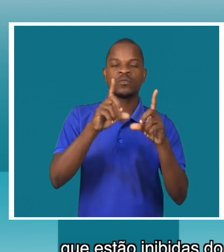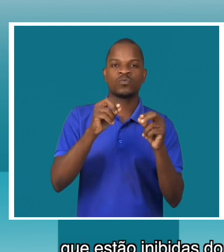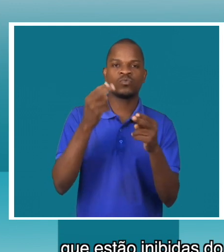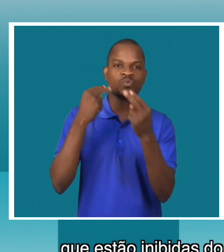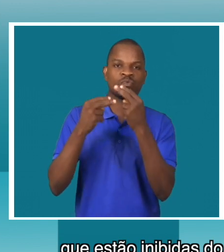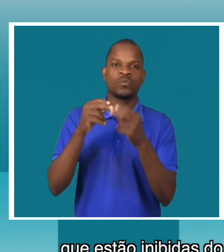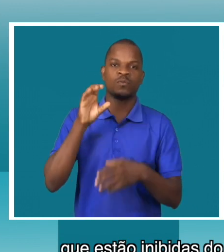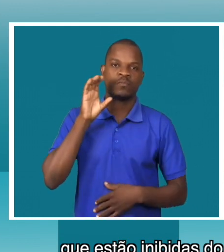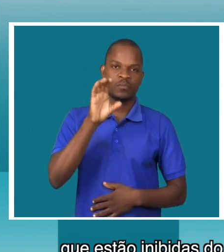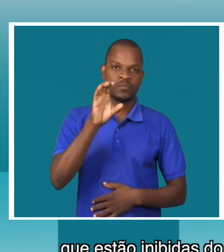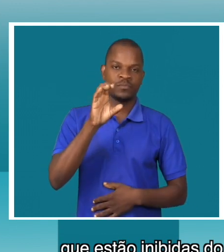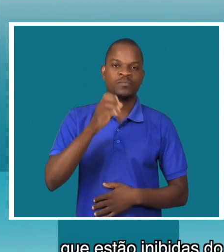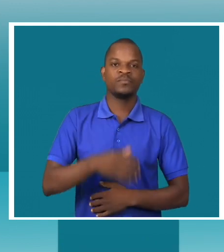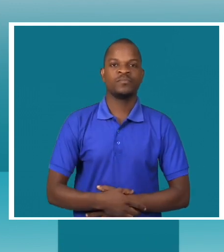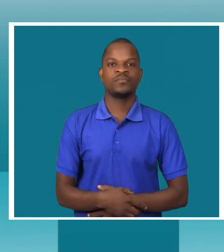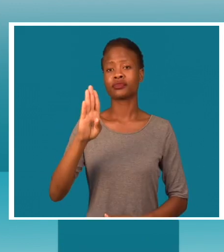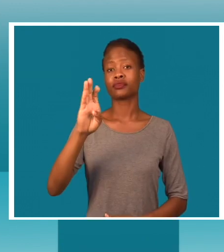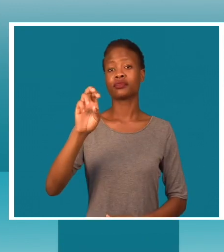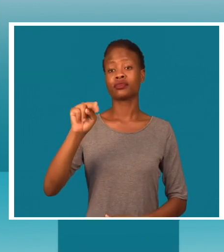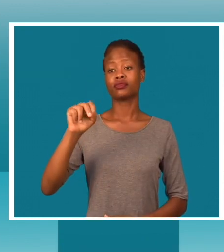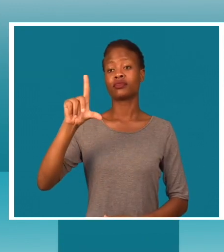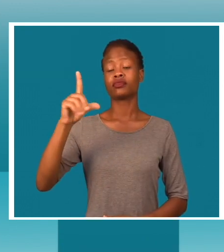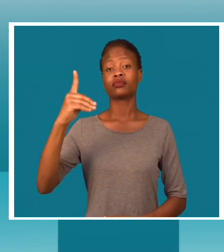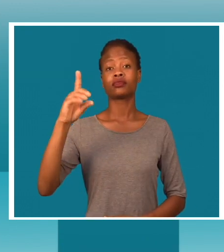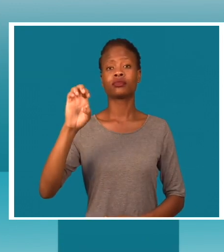acesso à memória do seu próprio país.